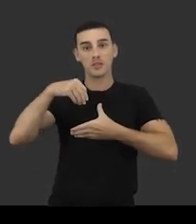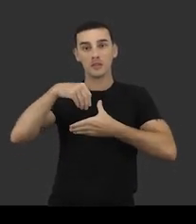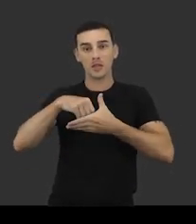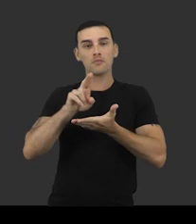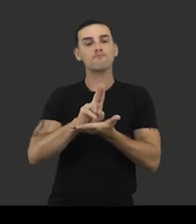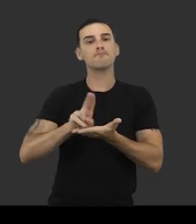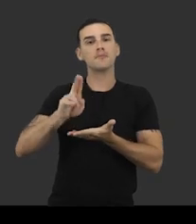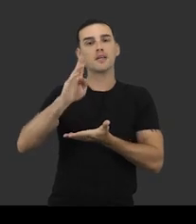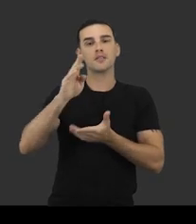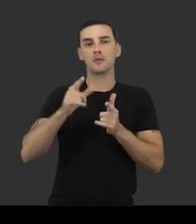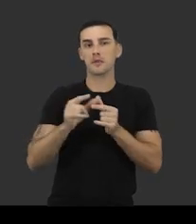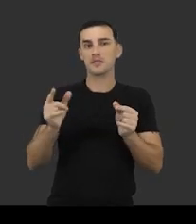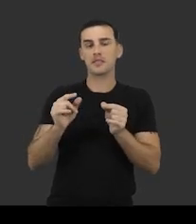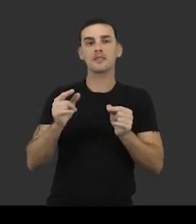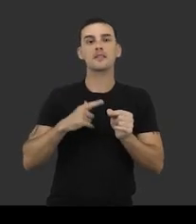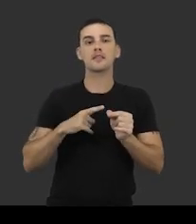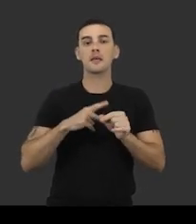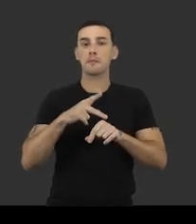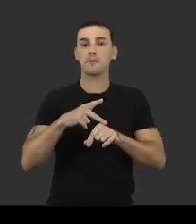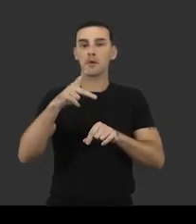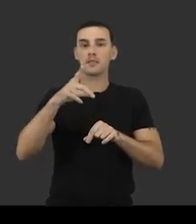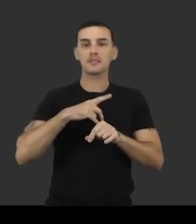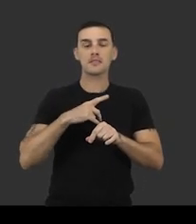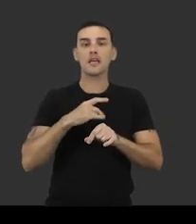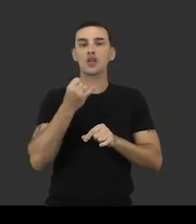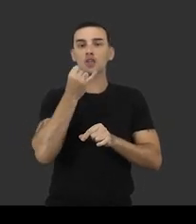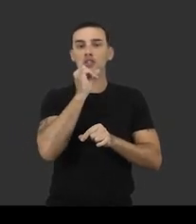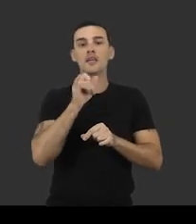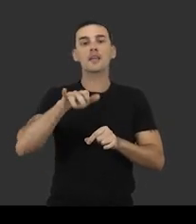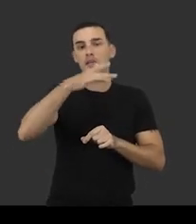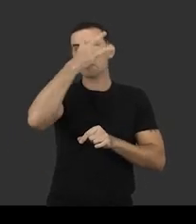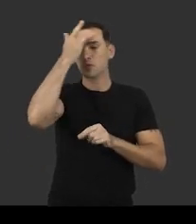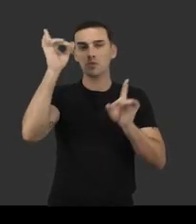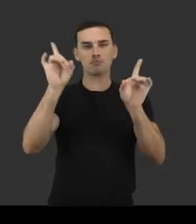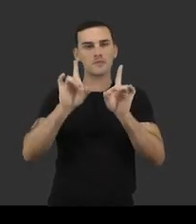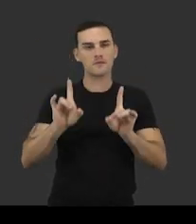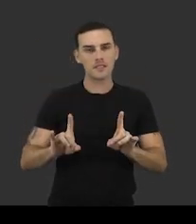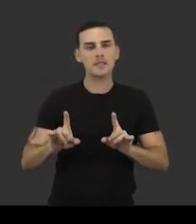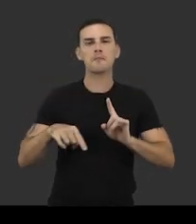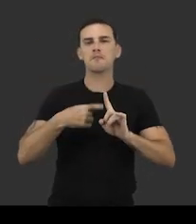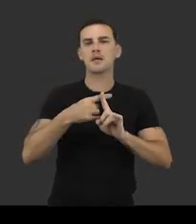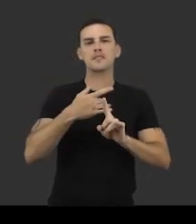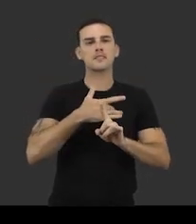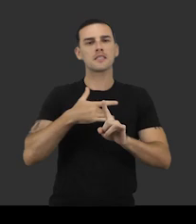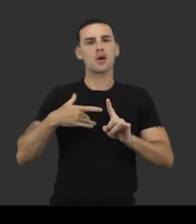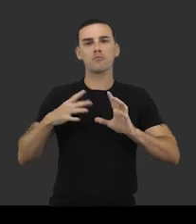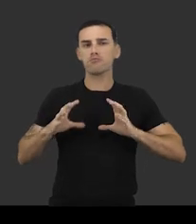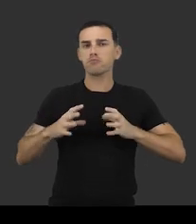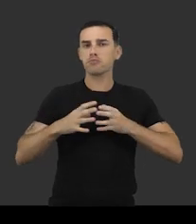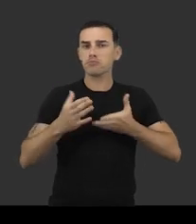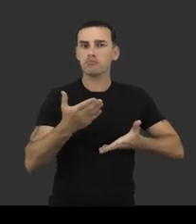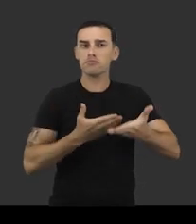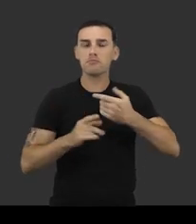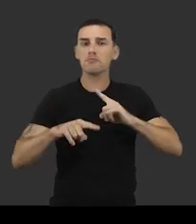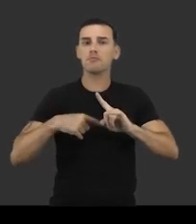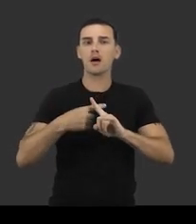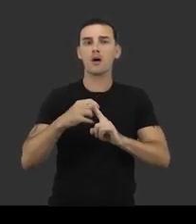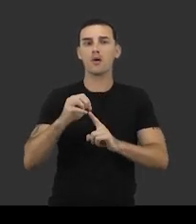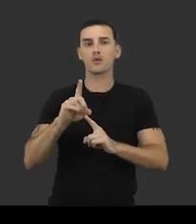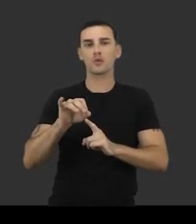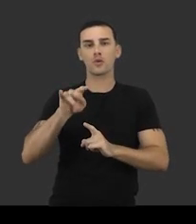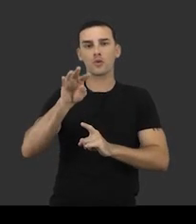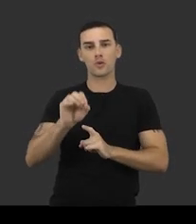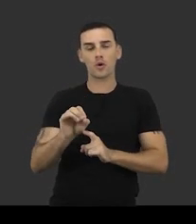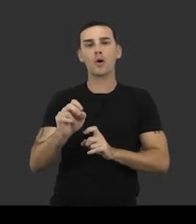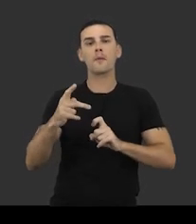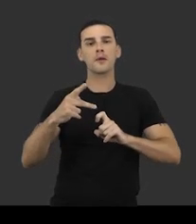de Brasília, especialista em odontologia para pacientes com necessidades especiais, saúde coletiva e odontopediatria. E